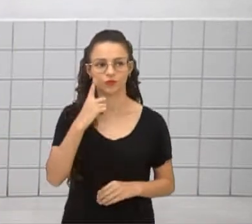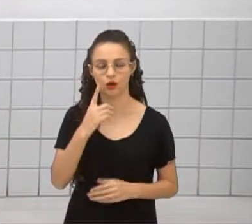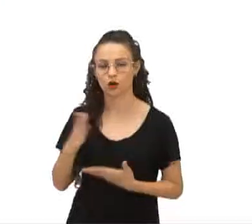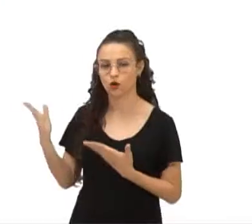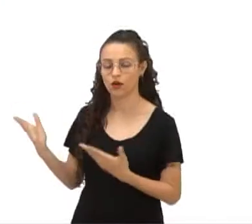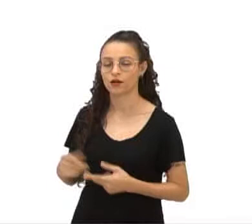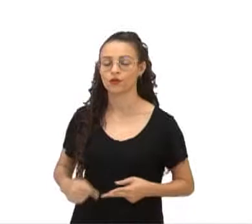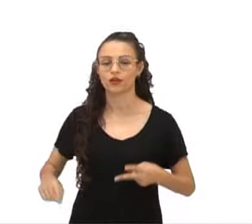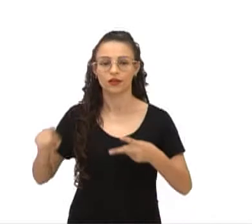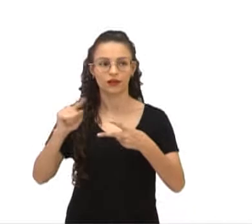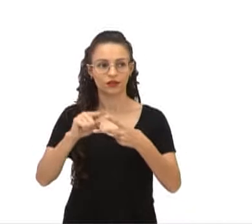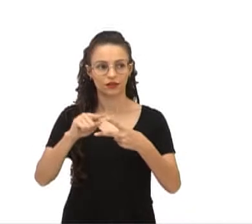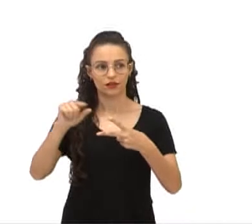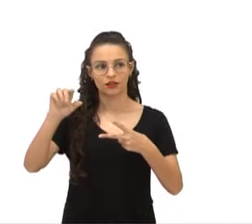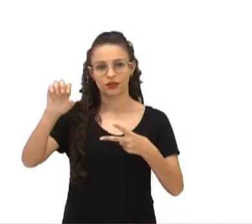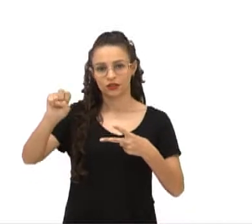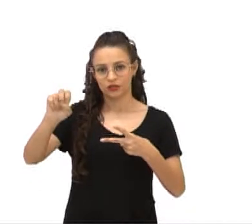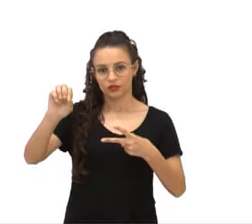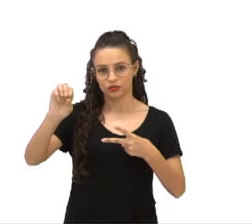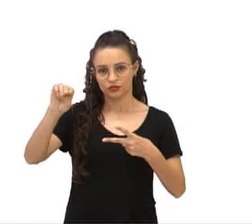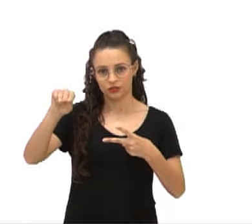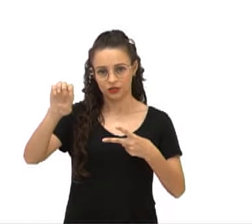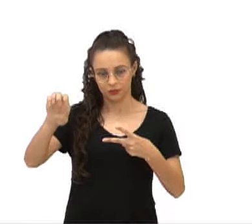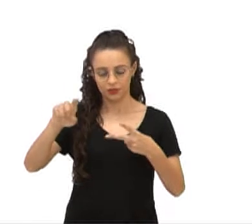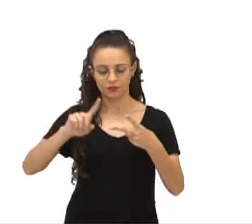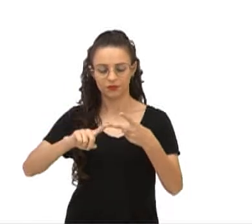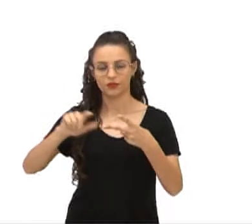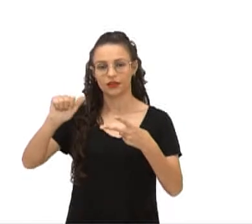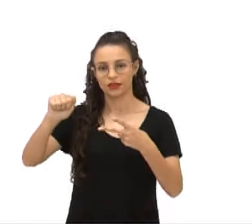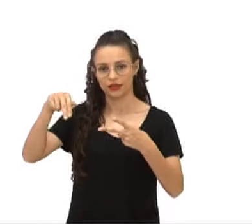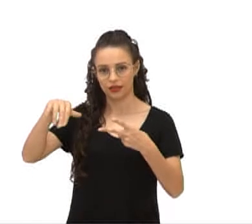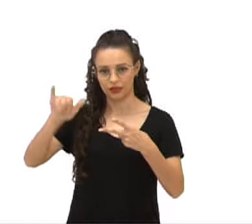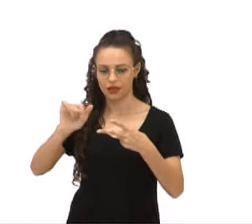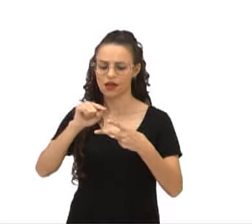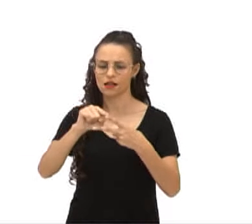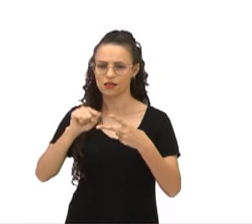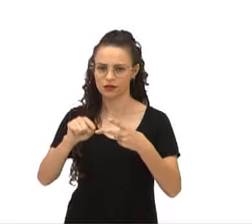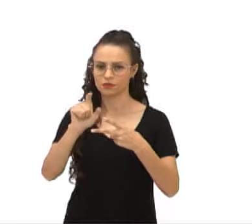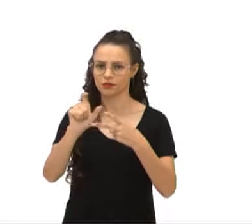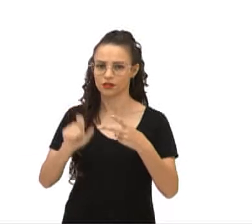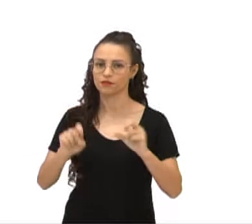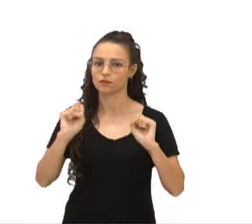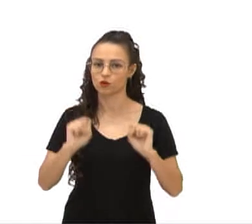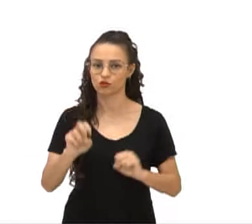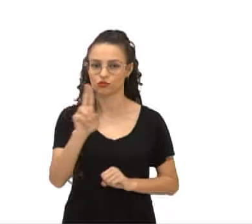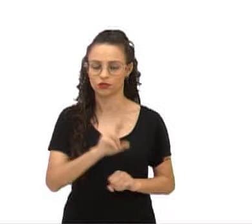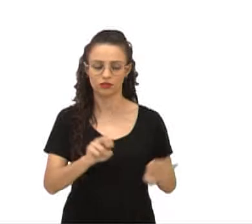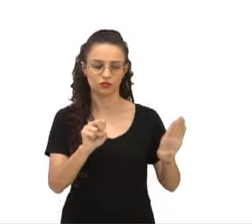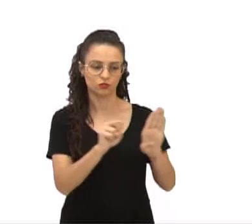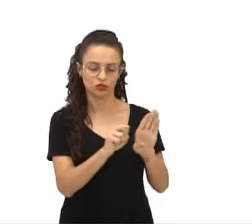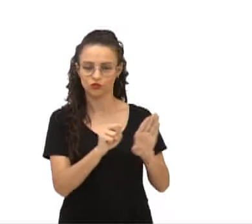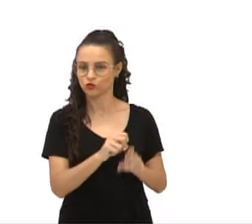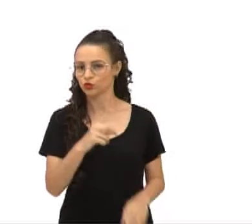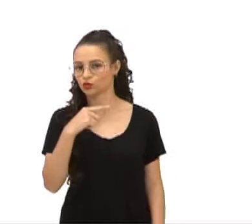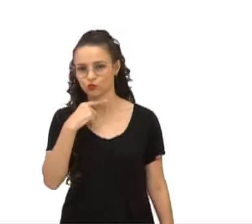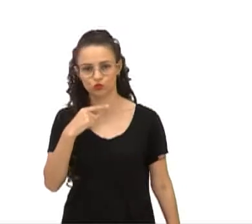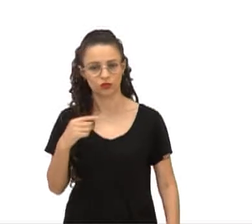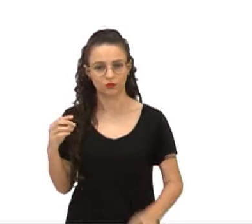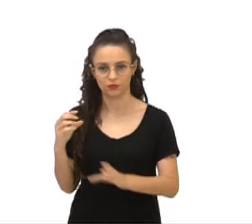agora a gente vai ver sobre isso as palavras são ml são usadas tanto para os substantivos incontáveis